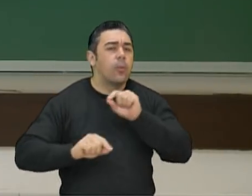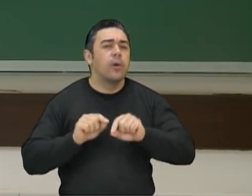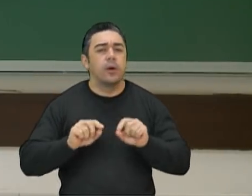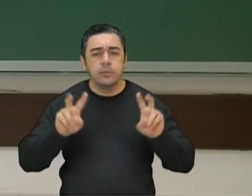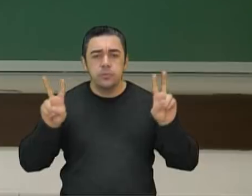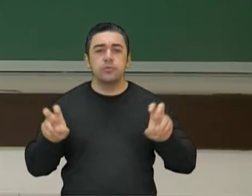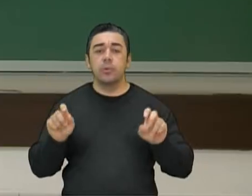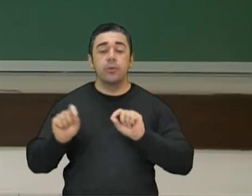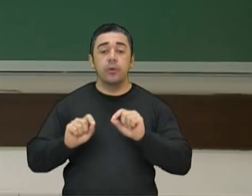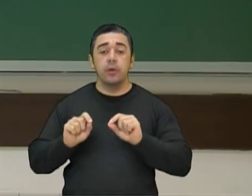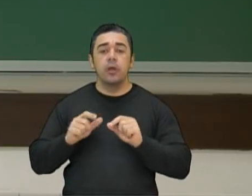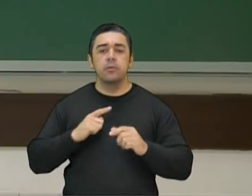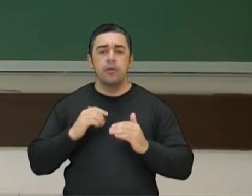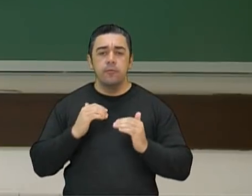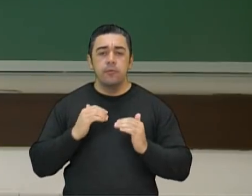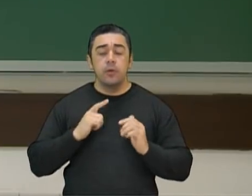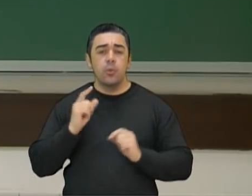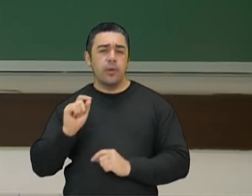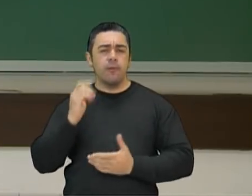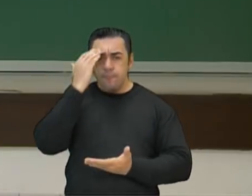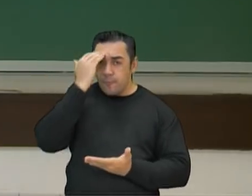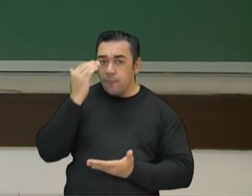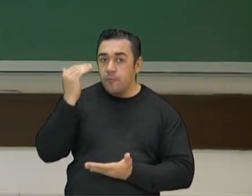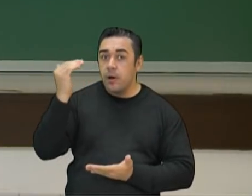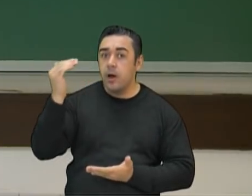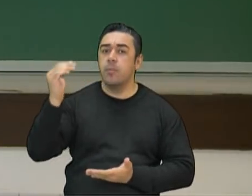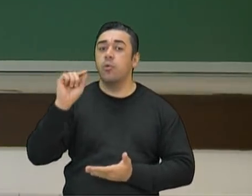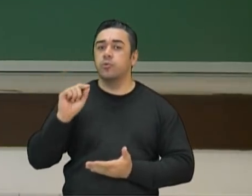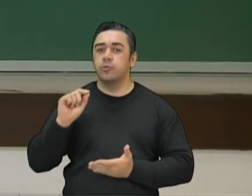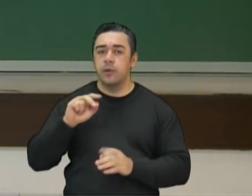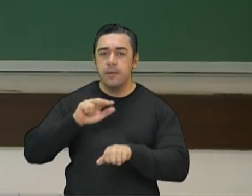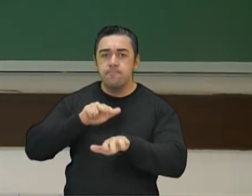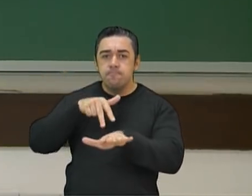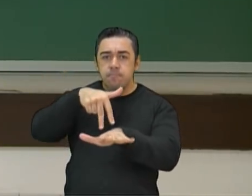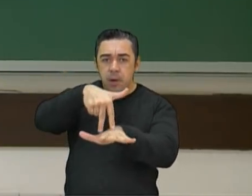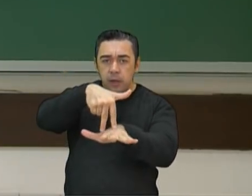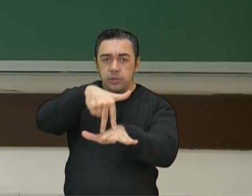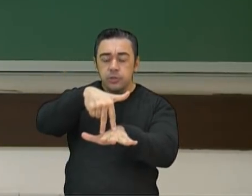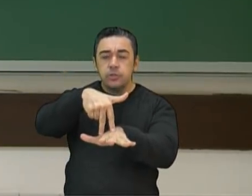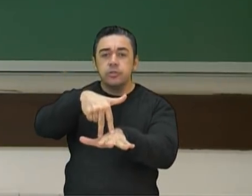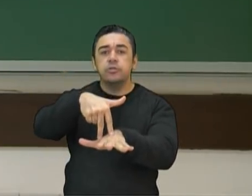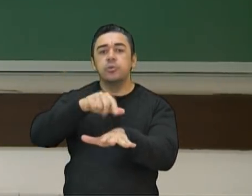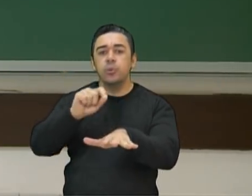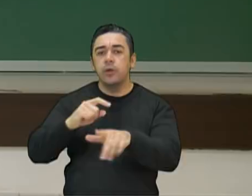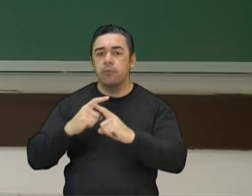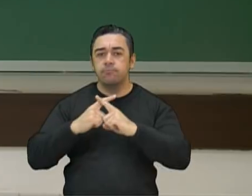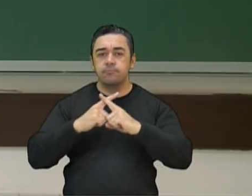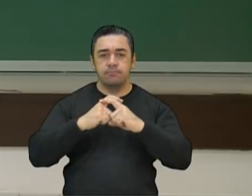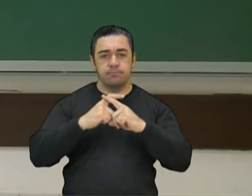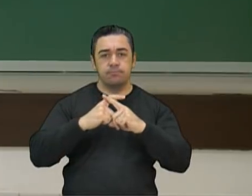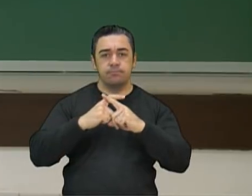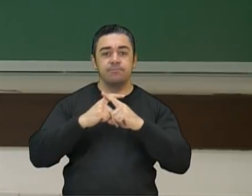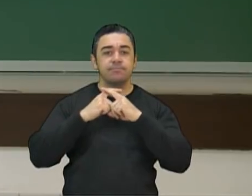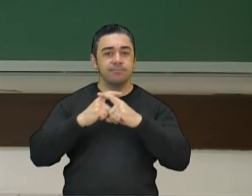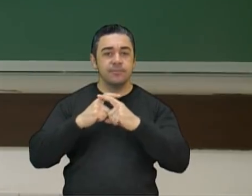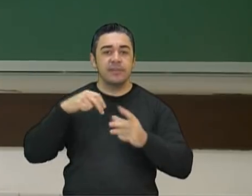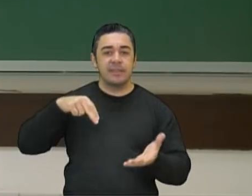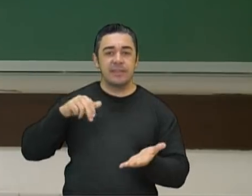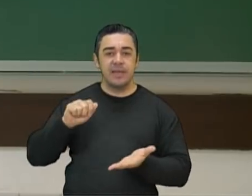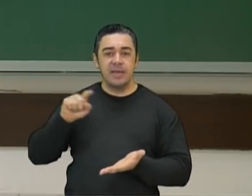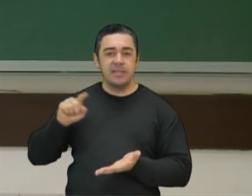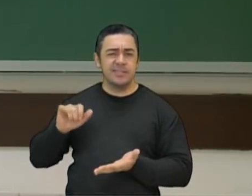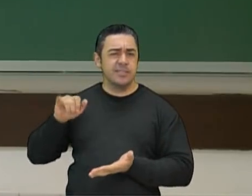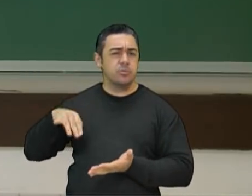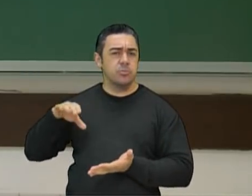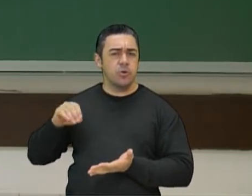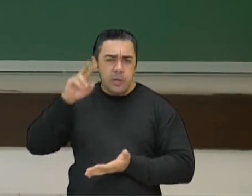a ascensão do nazismo, a subida do nazismo até o poder.